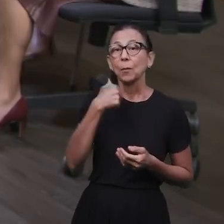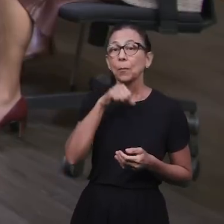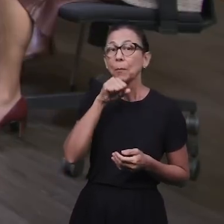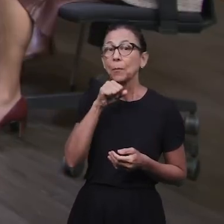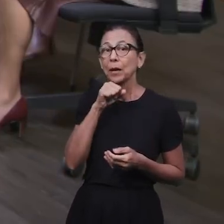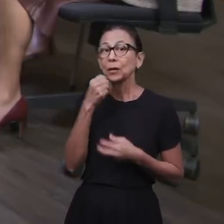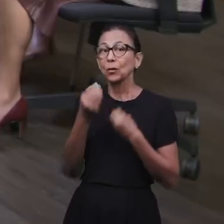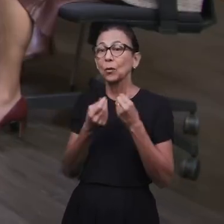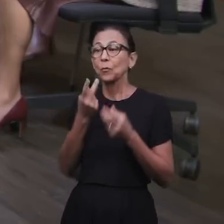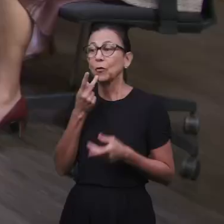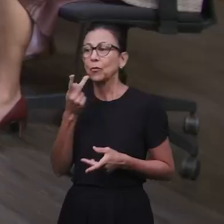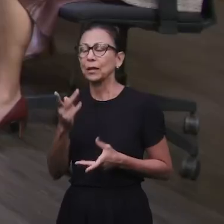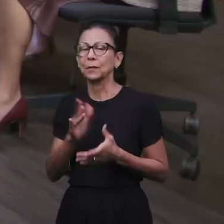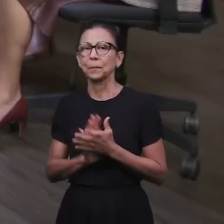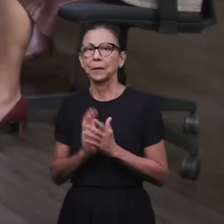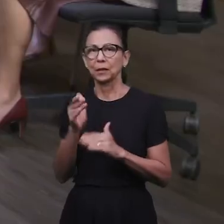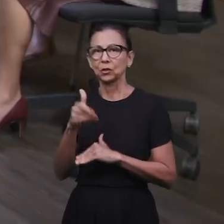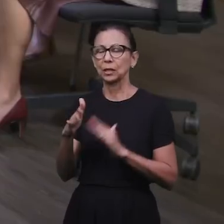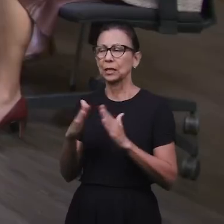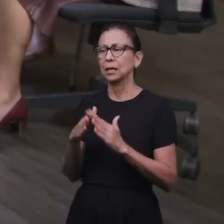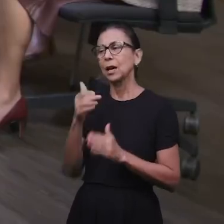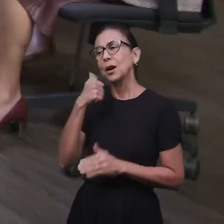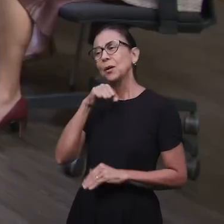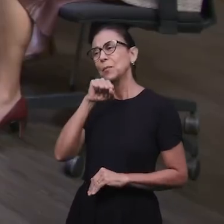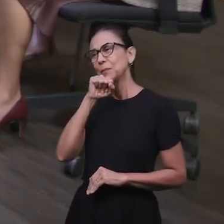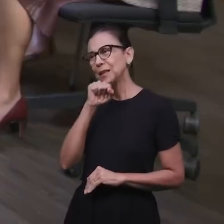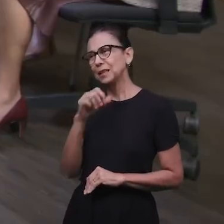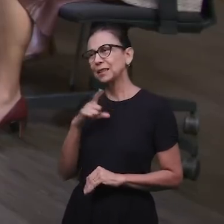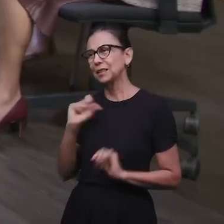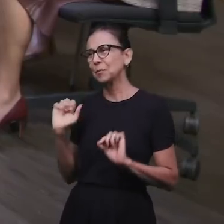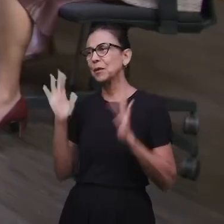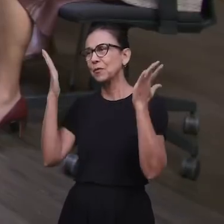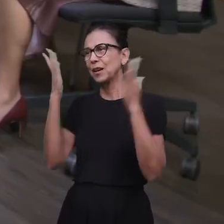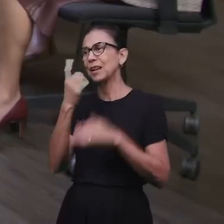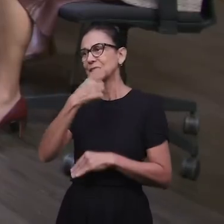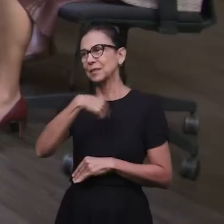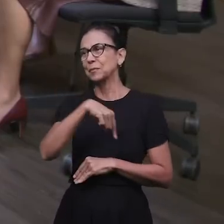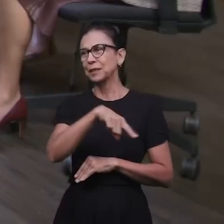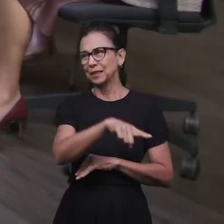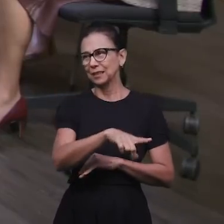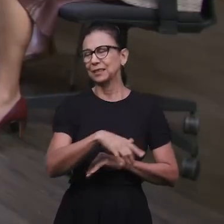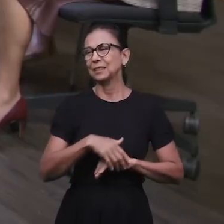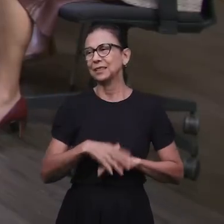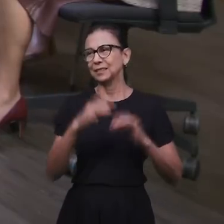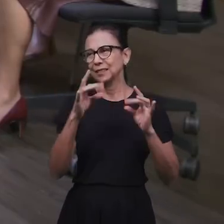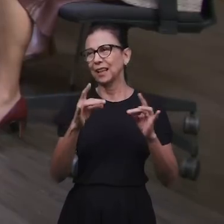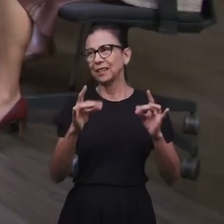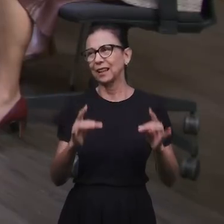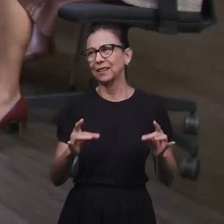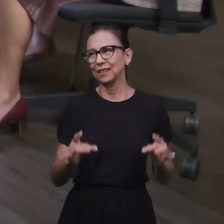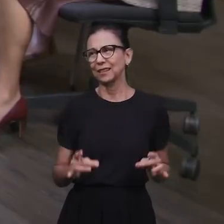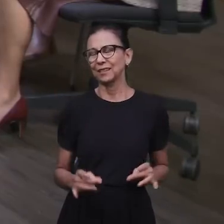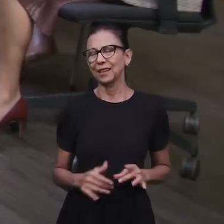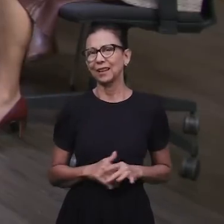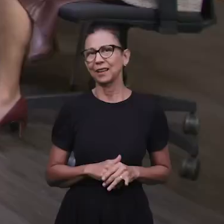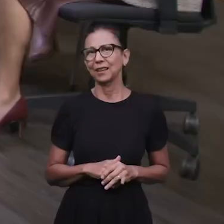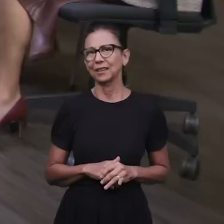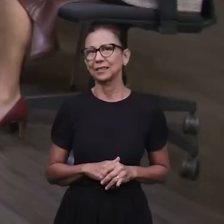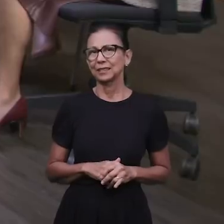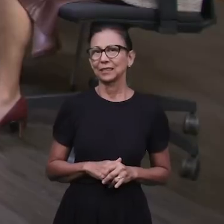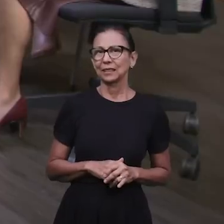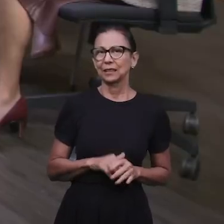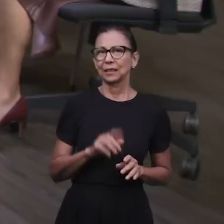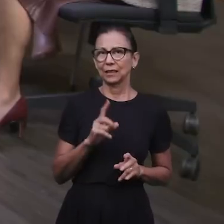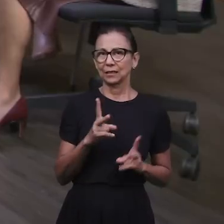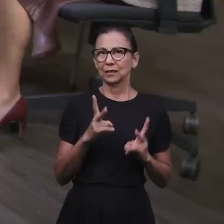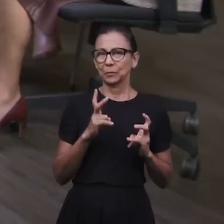mãe, eu tenho uma festa para ir assim, assim, assim. E ali você vê quando as coisas são do Senhor.